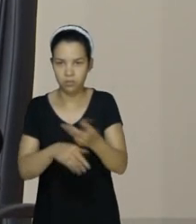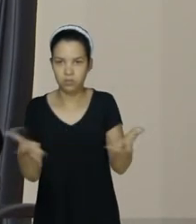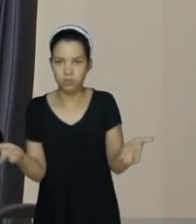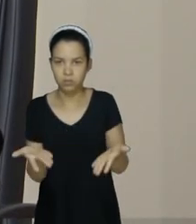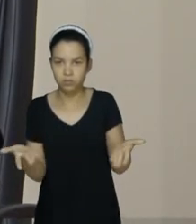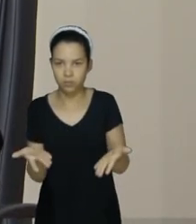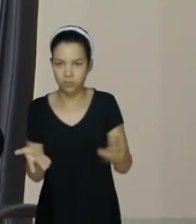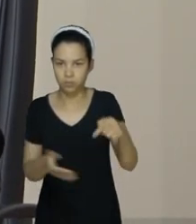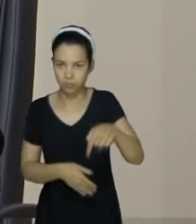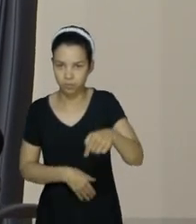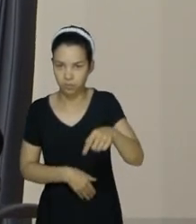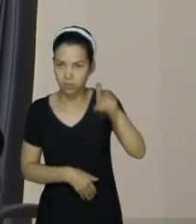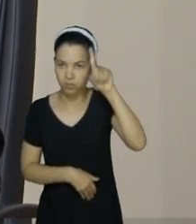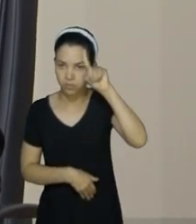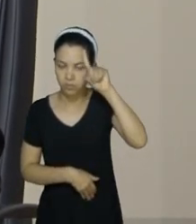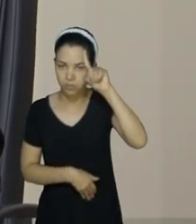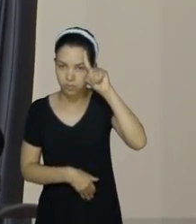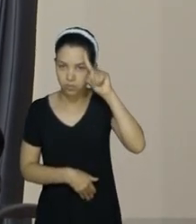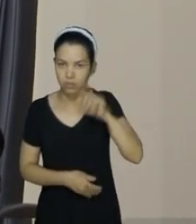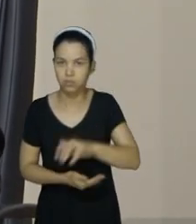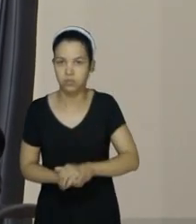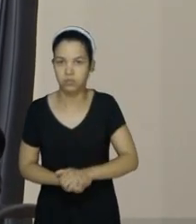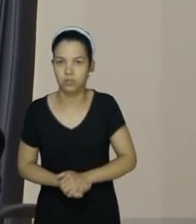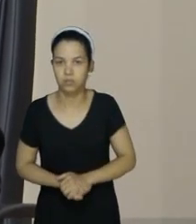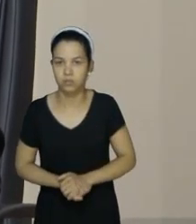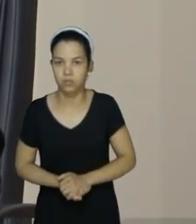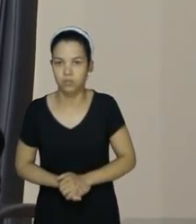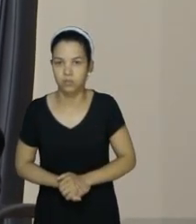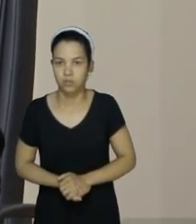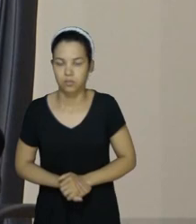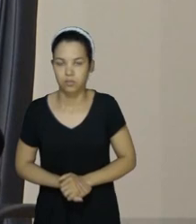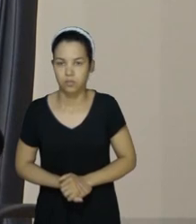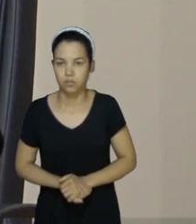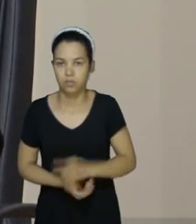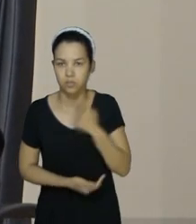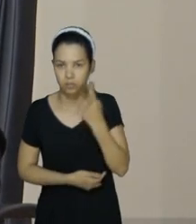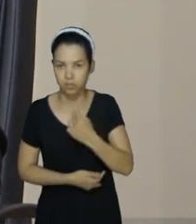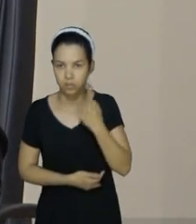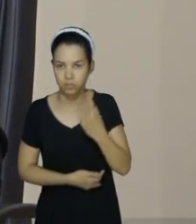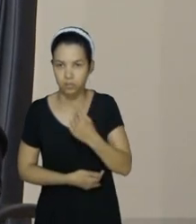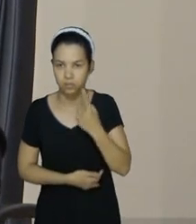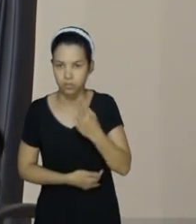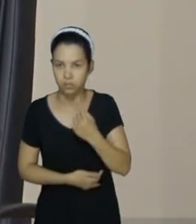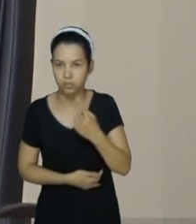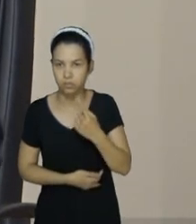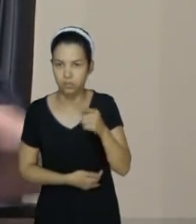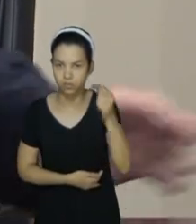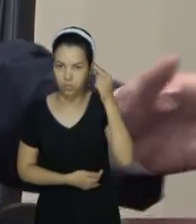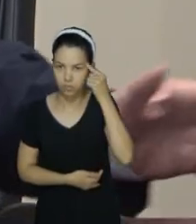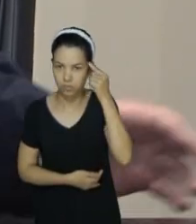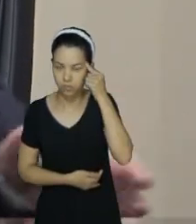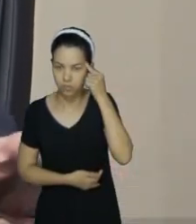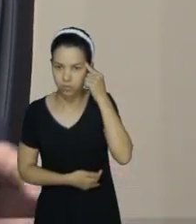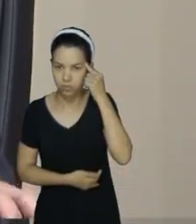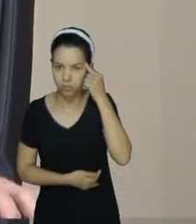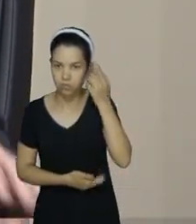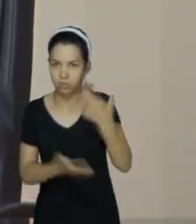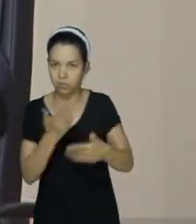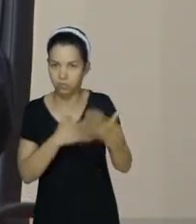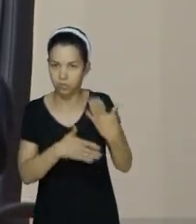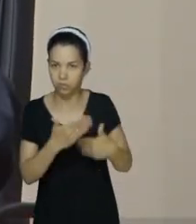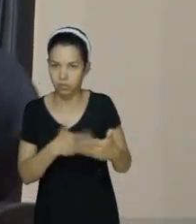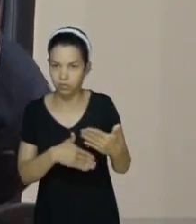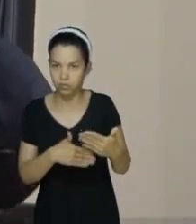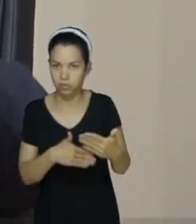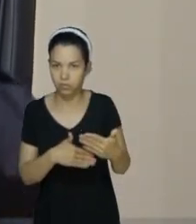recebe aqui nessa data, o deputado Lídio, quando a gente pensou que, no primeiro momento, disse, como é